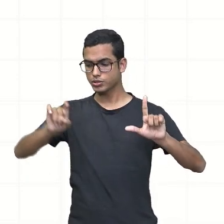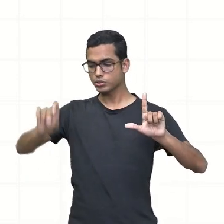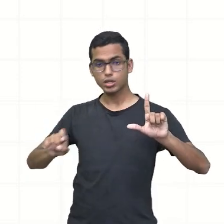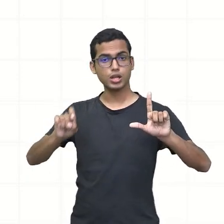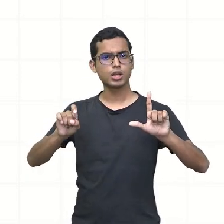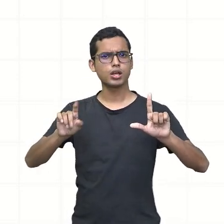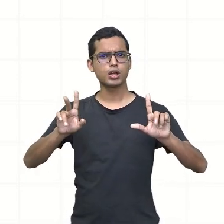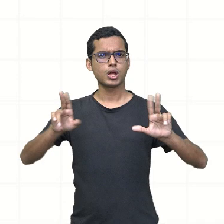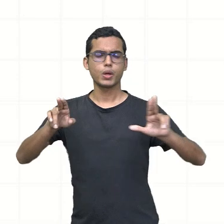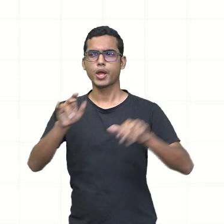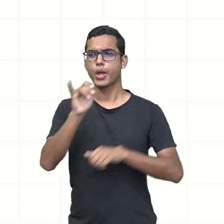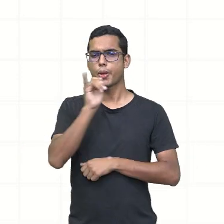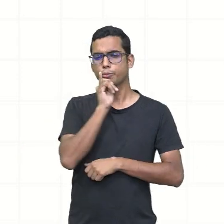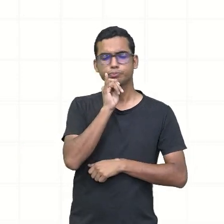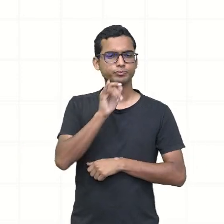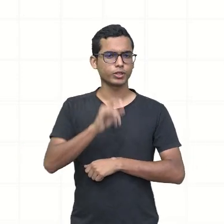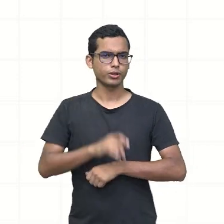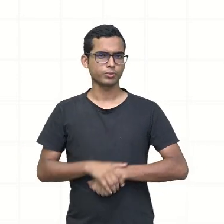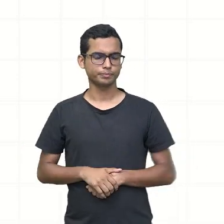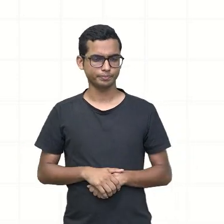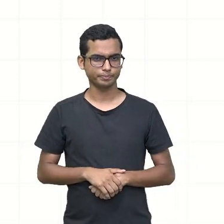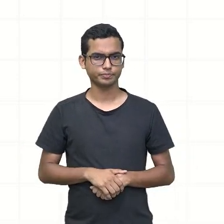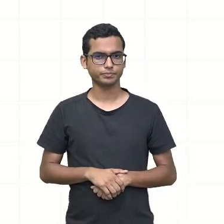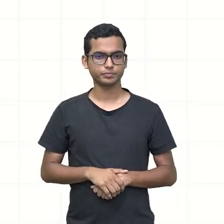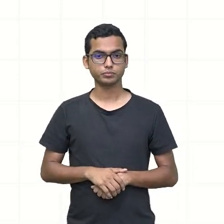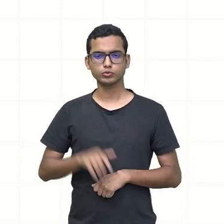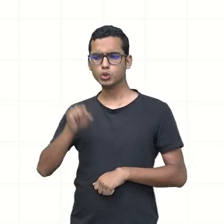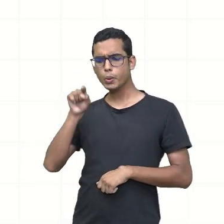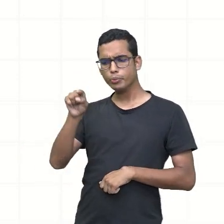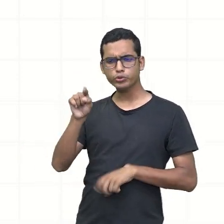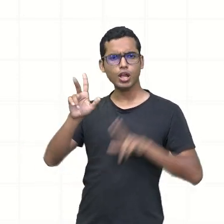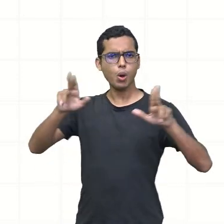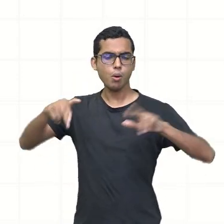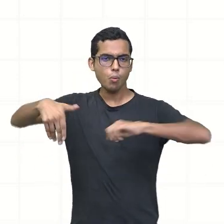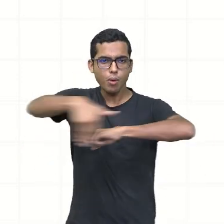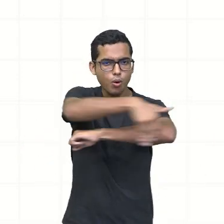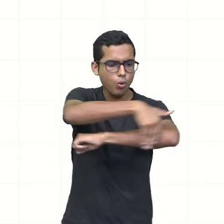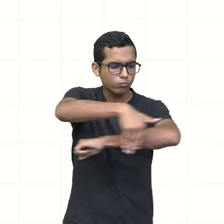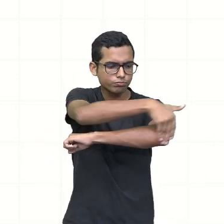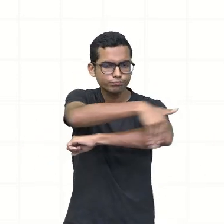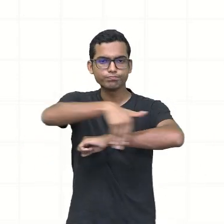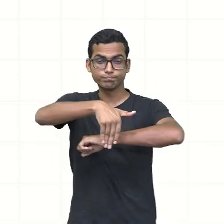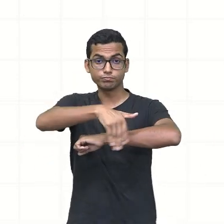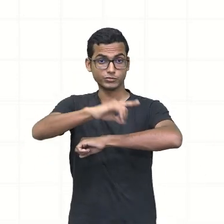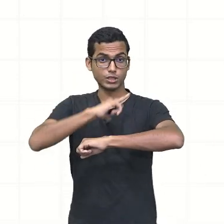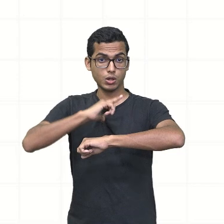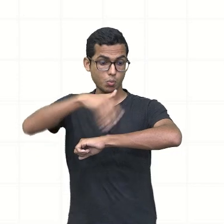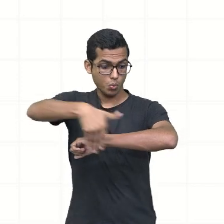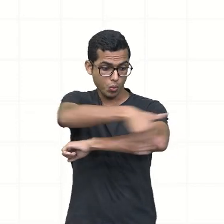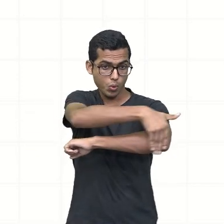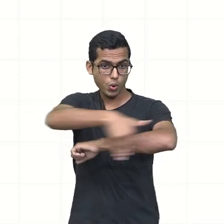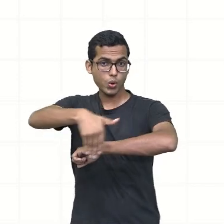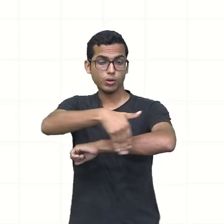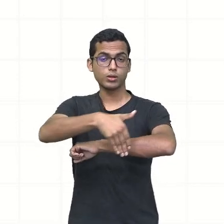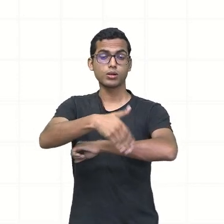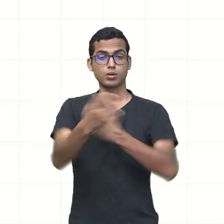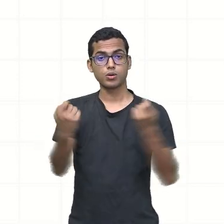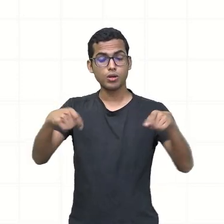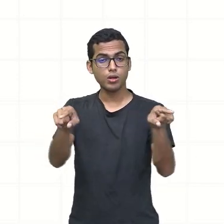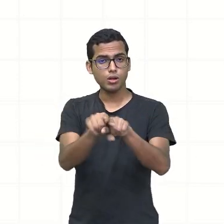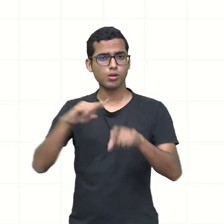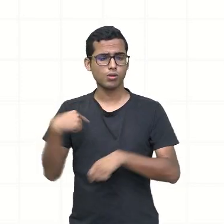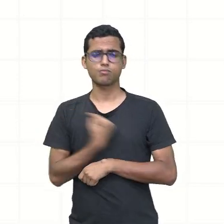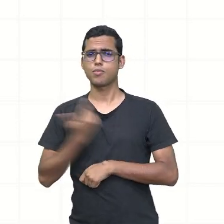um ponto, ele tem como se fosse um endereço, né? Ele tem um endereço e esse endereço a gente